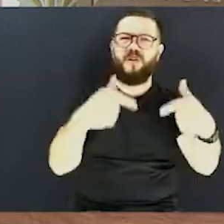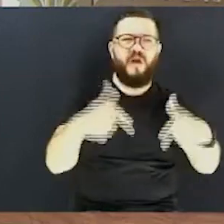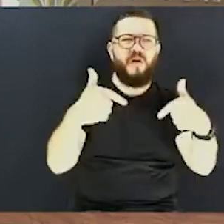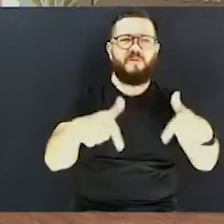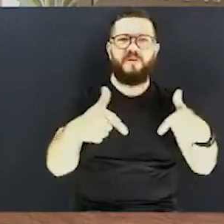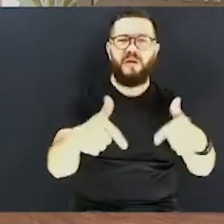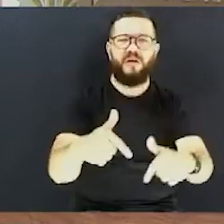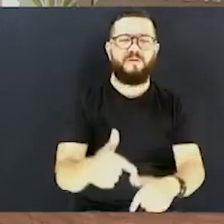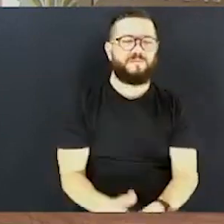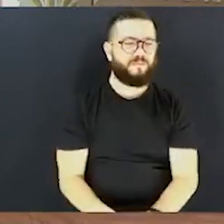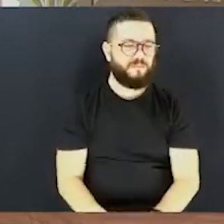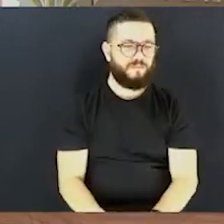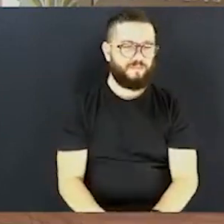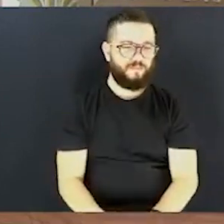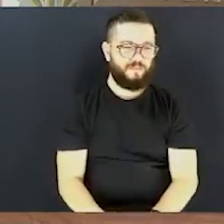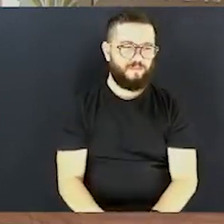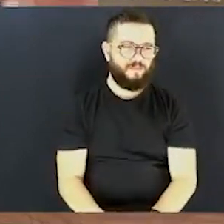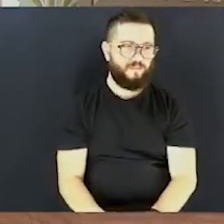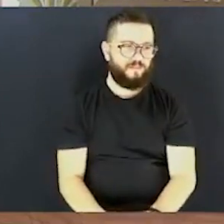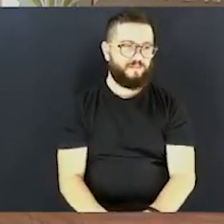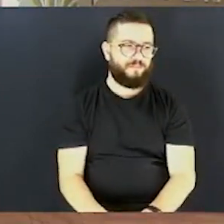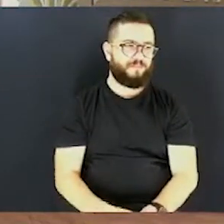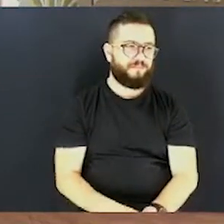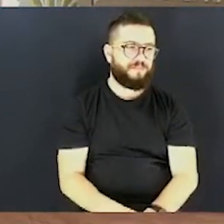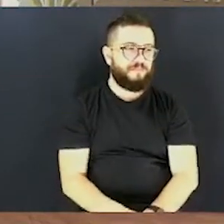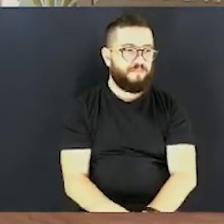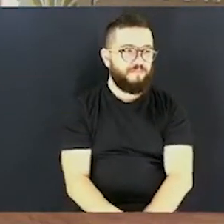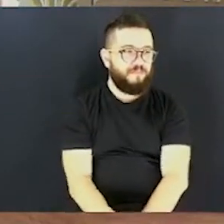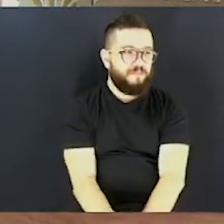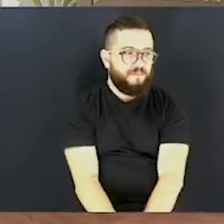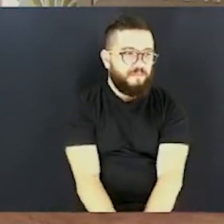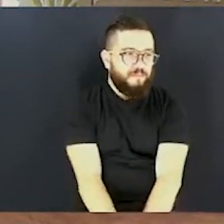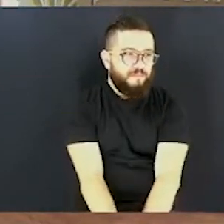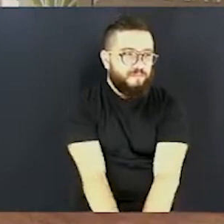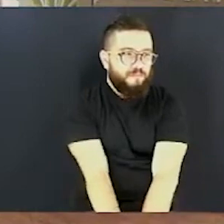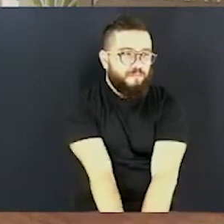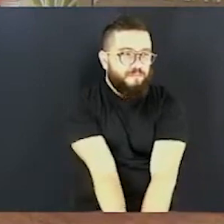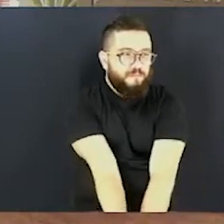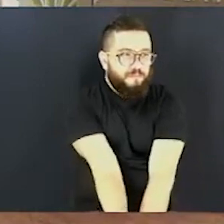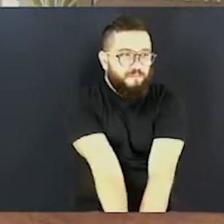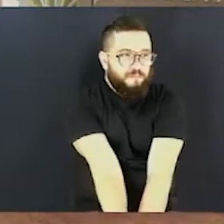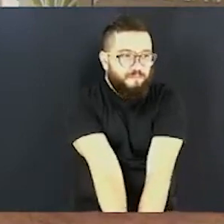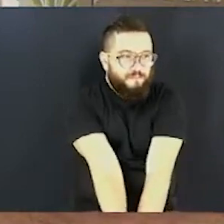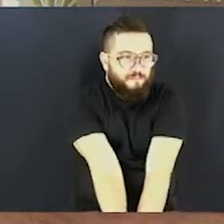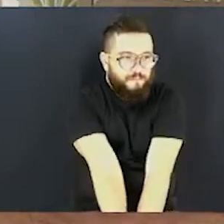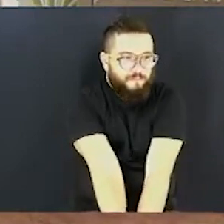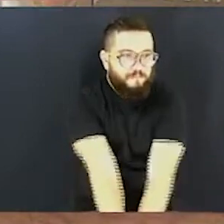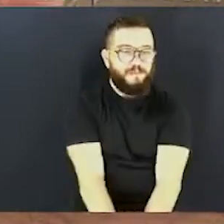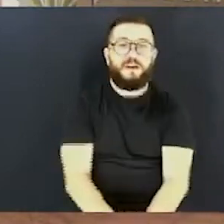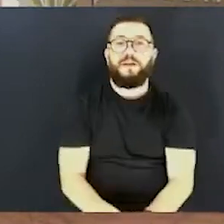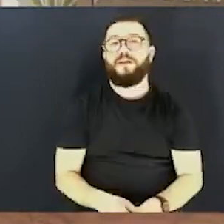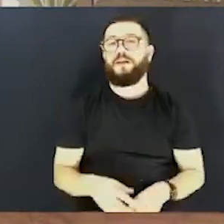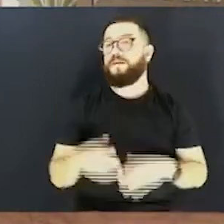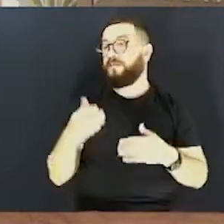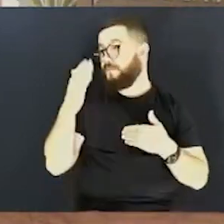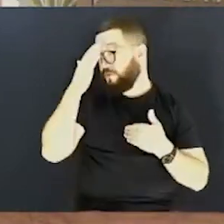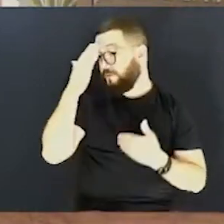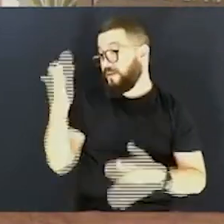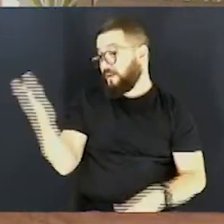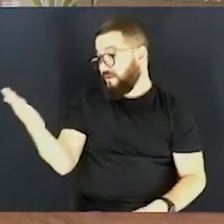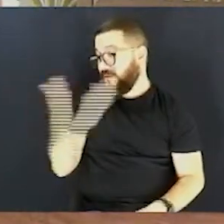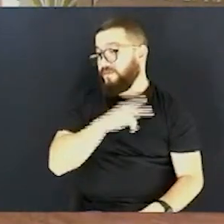criança e adolescente. Senhor presidente, quero agradecer a sua generosidade de permitir que nós colocássemos na pauta esse